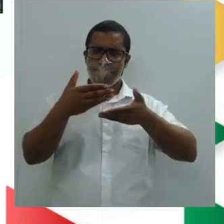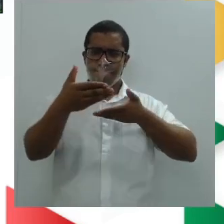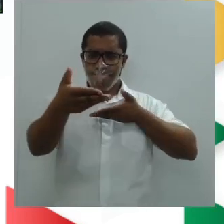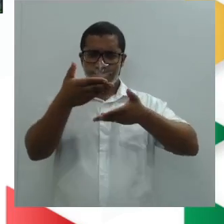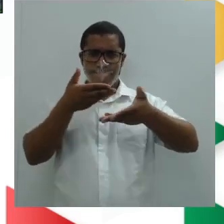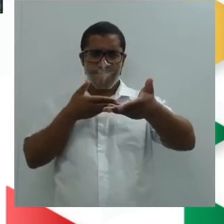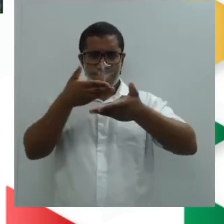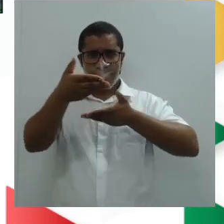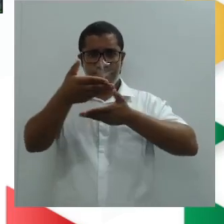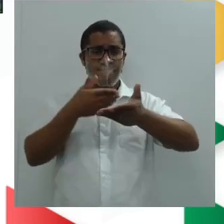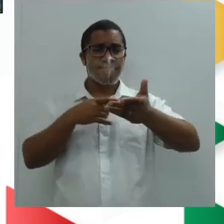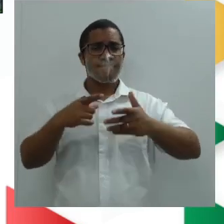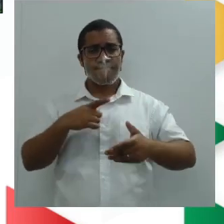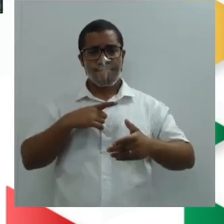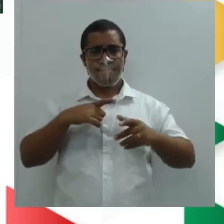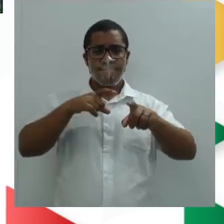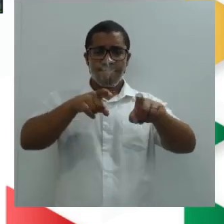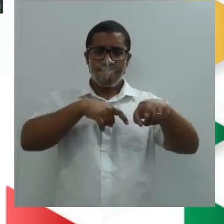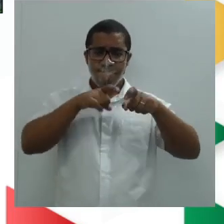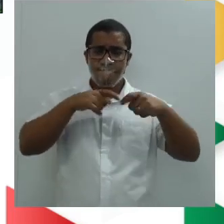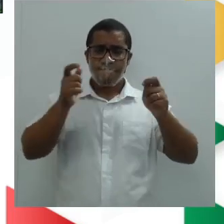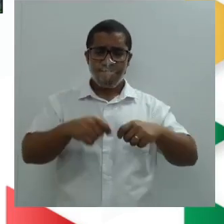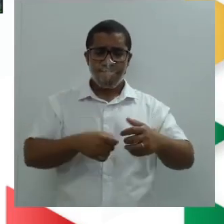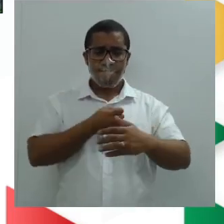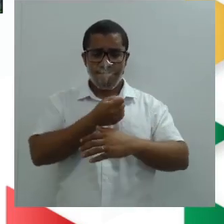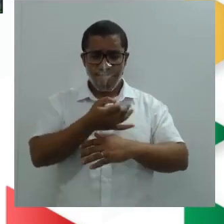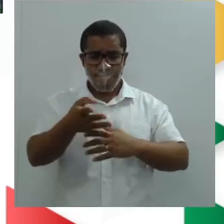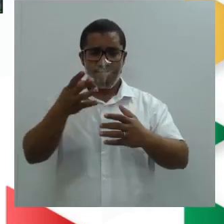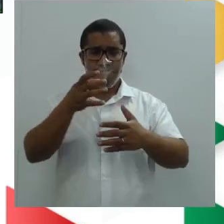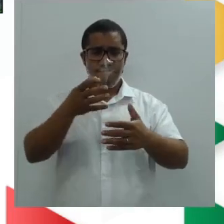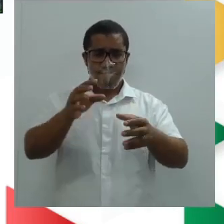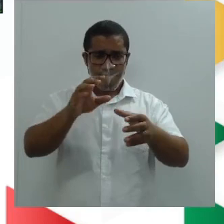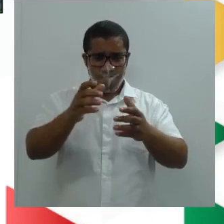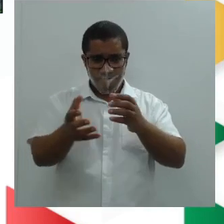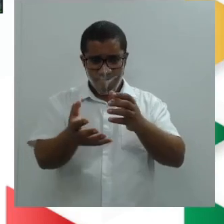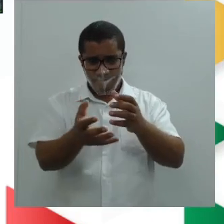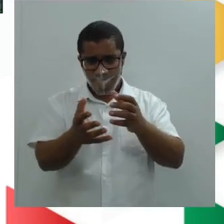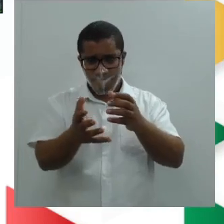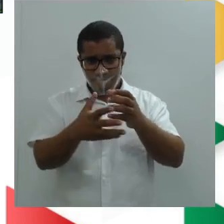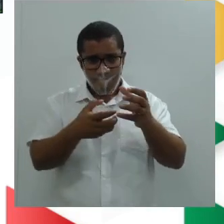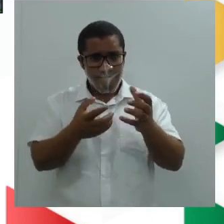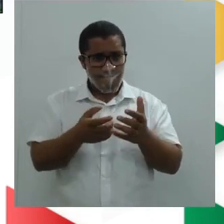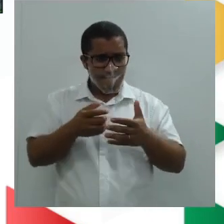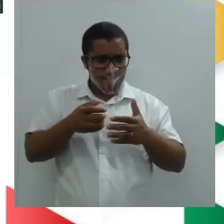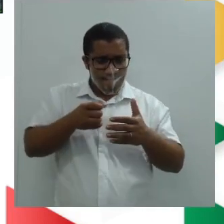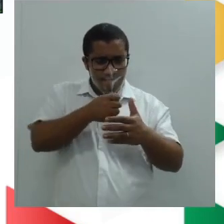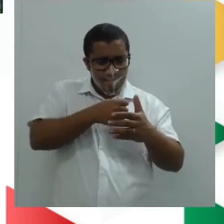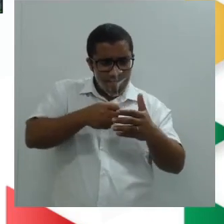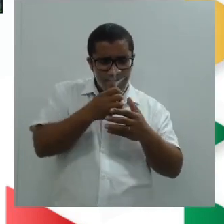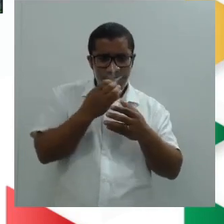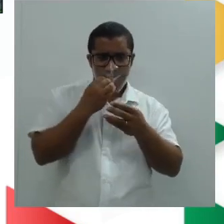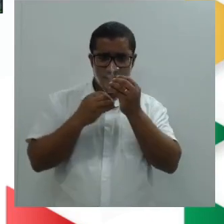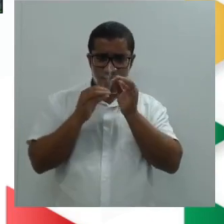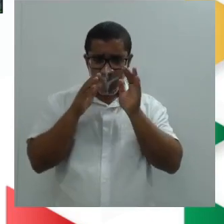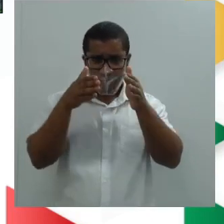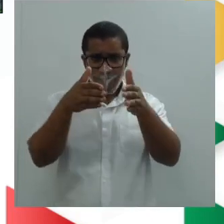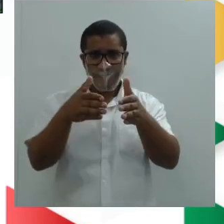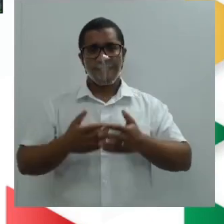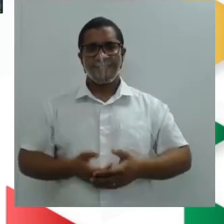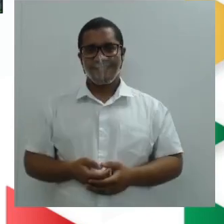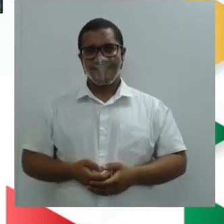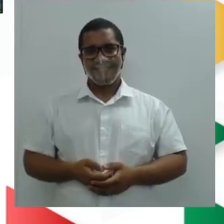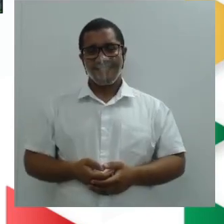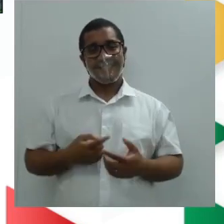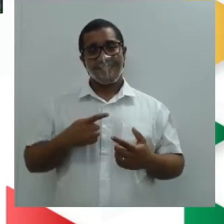sua agricultura de subsistência, né? Que eles plantam para se alimentar, certo? Então a gente